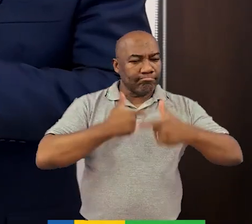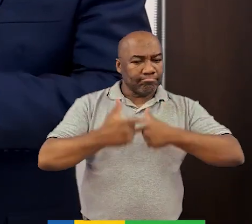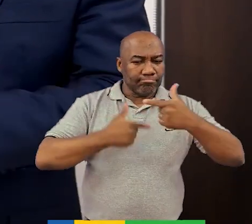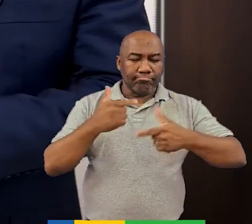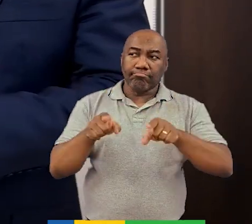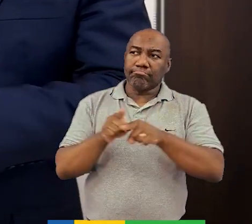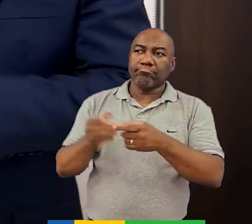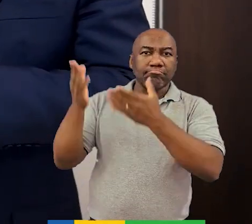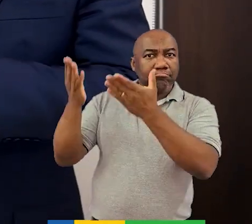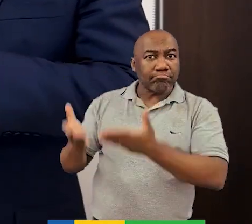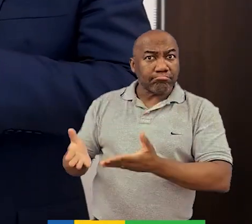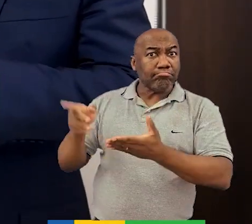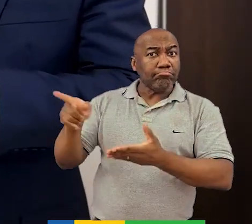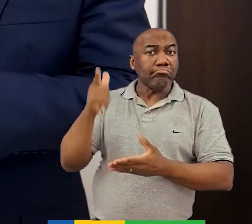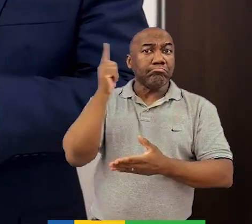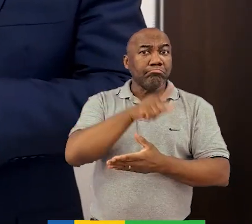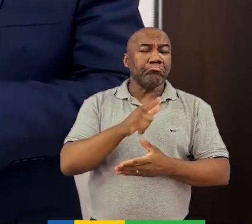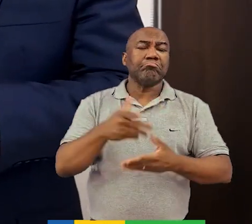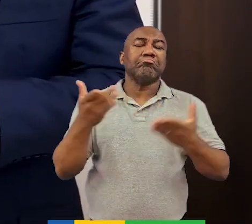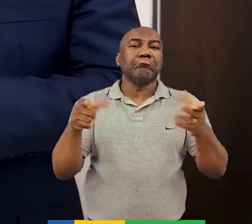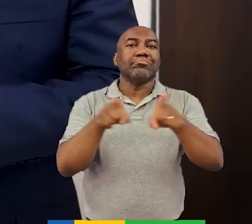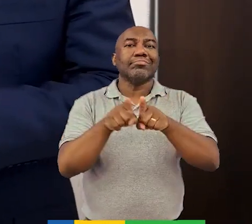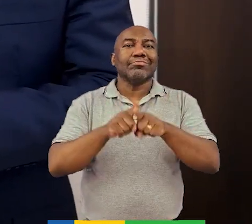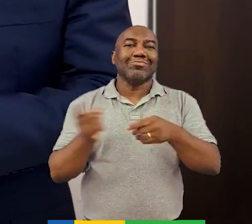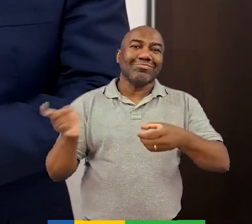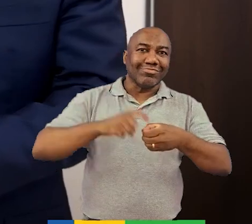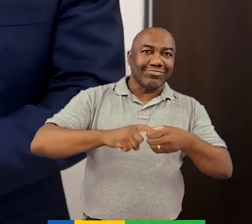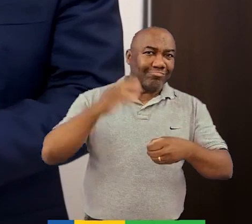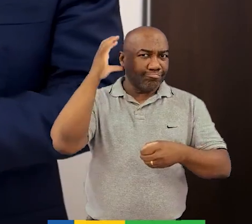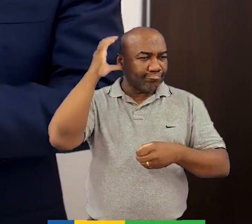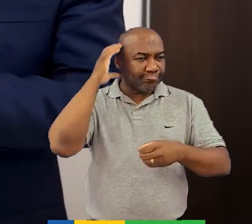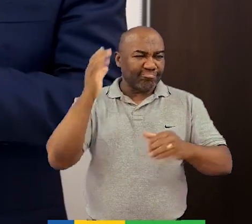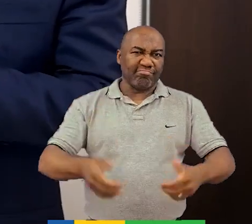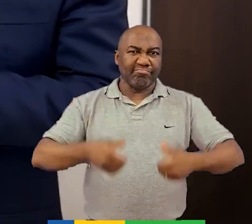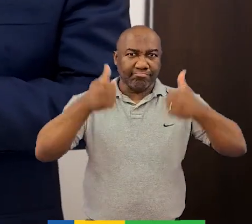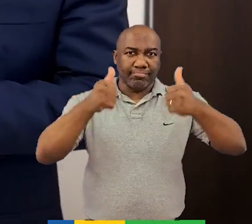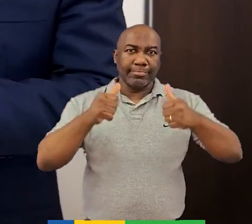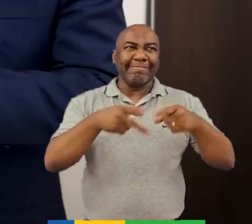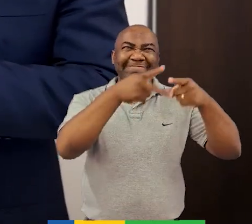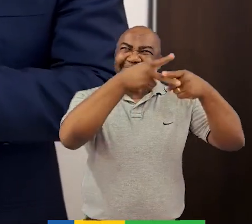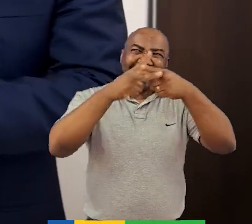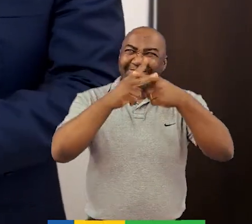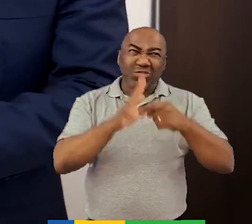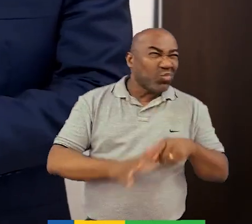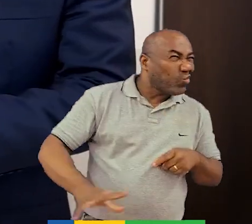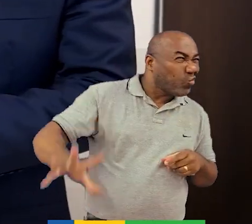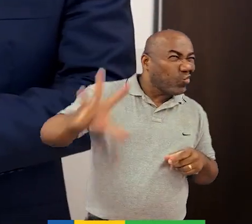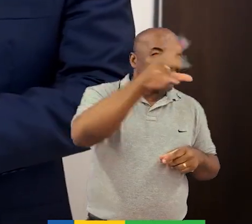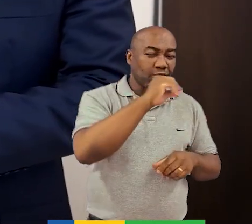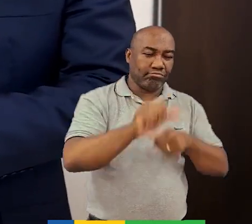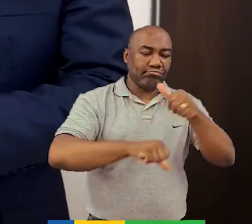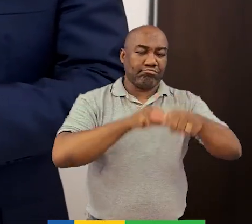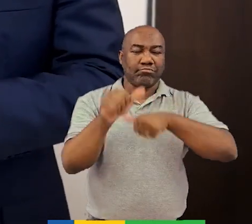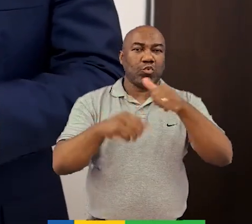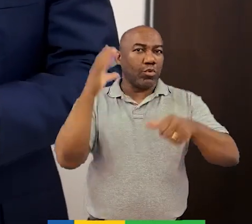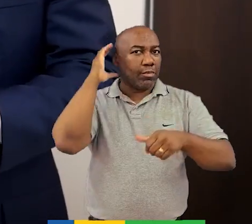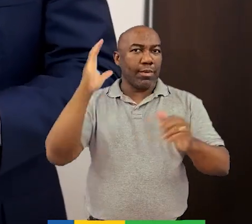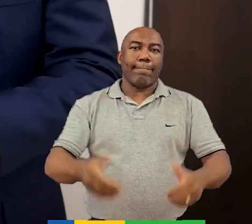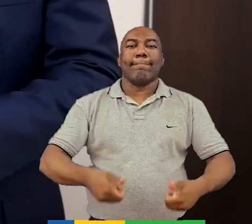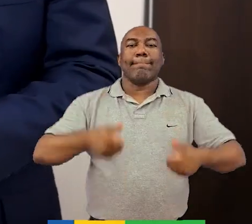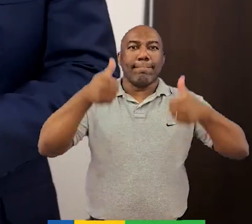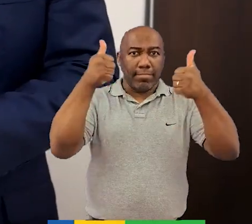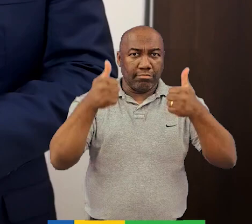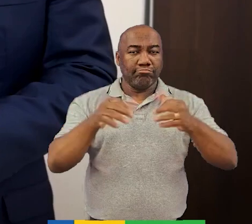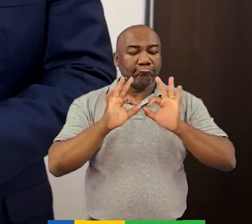com seriedade, que vai trabalhar para que nós possamos resgatar Cuiabá, consertar essa cidade e fazer